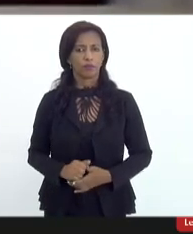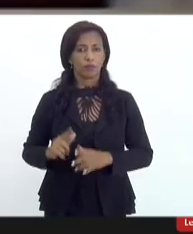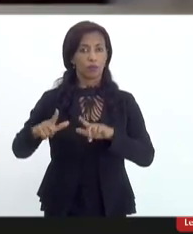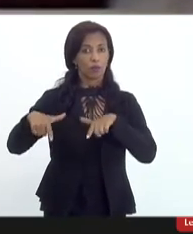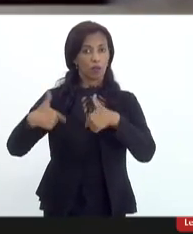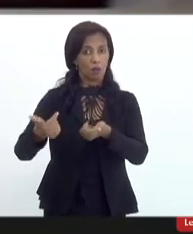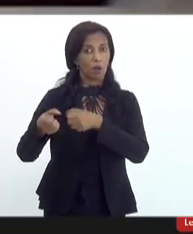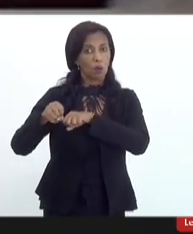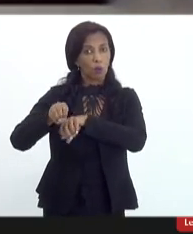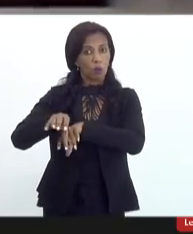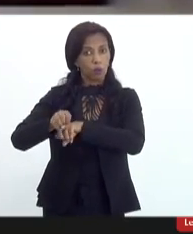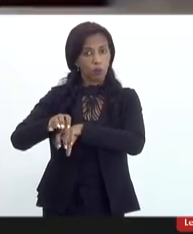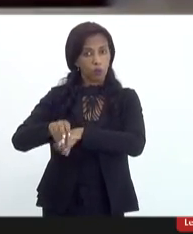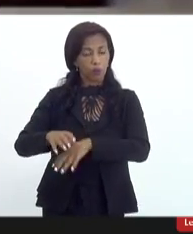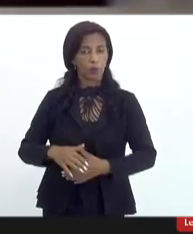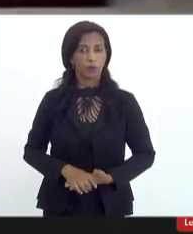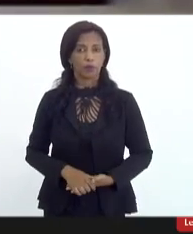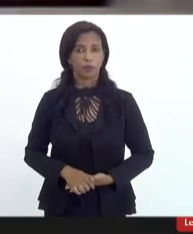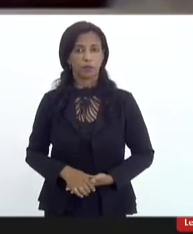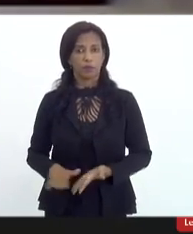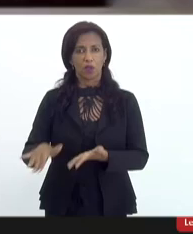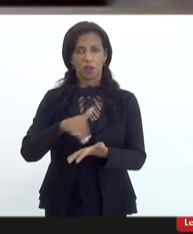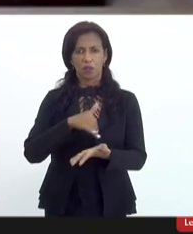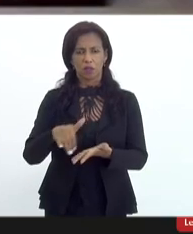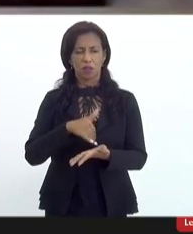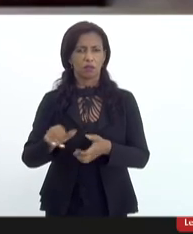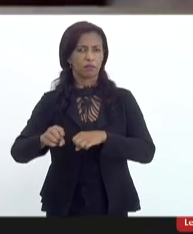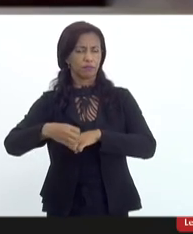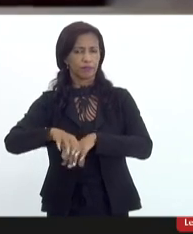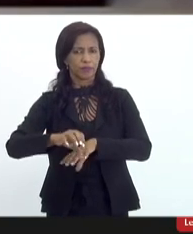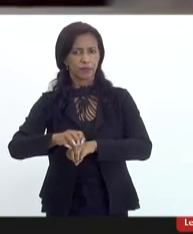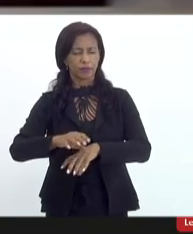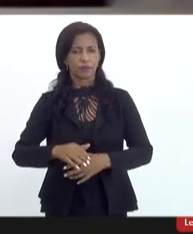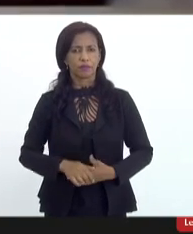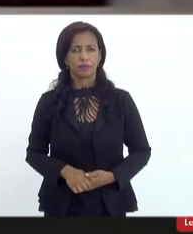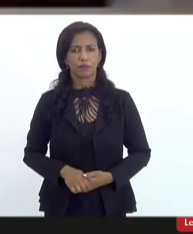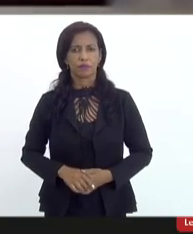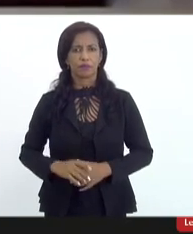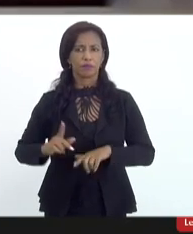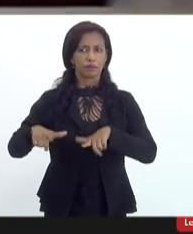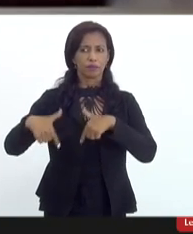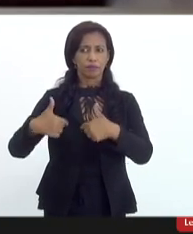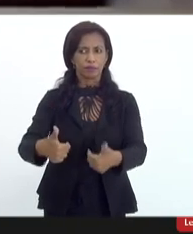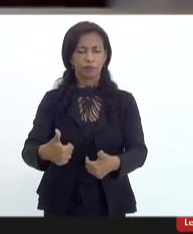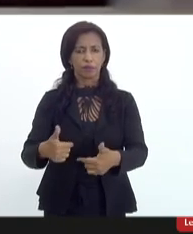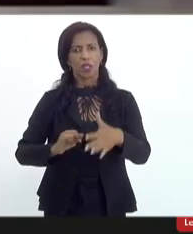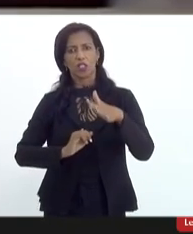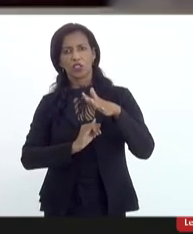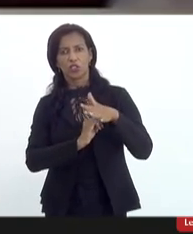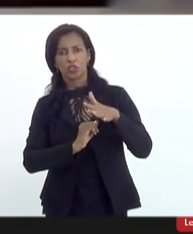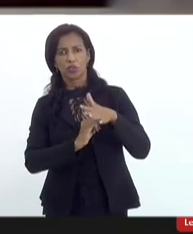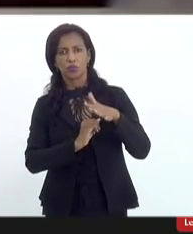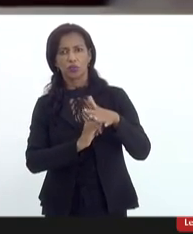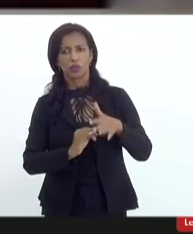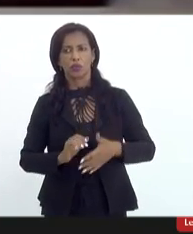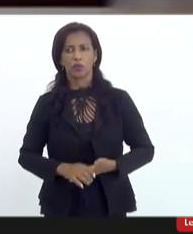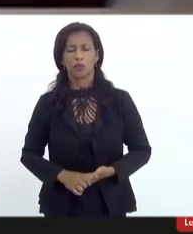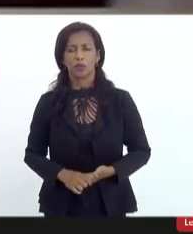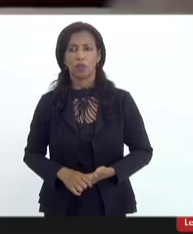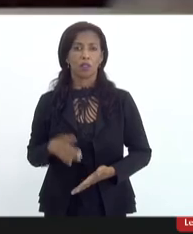ações educacionais, Secretaria de Educação, ações institucionais